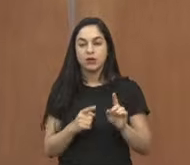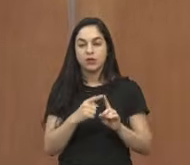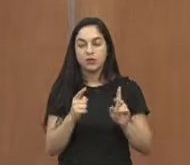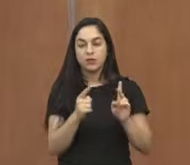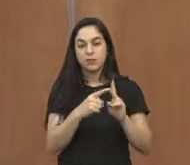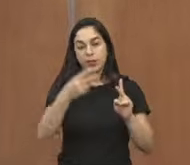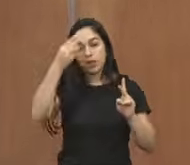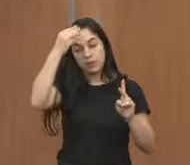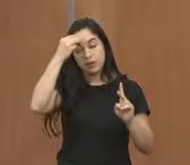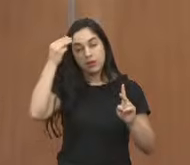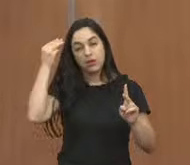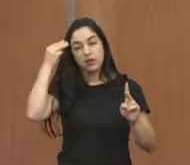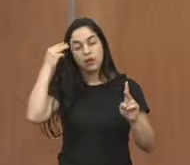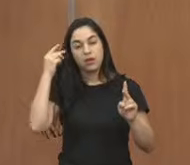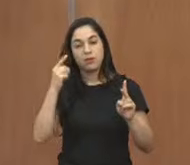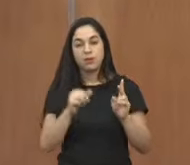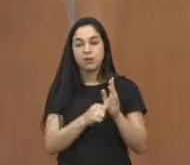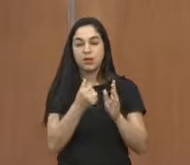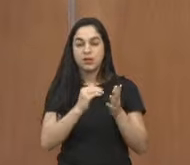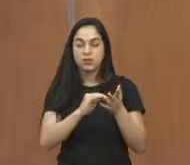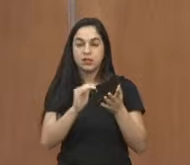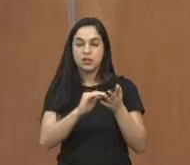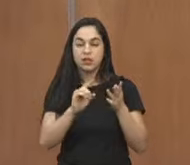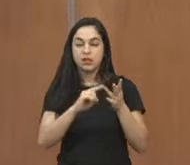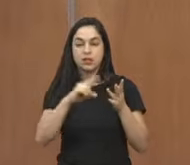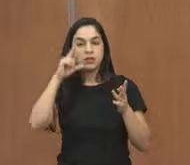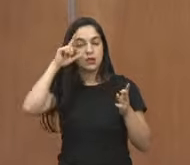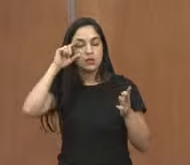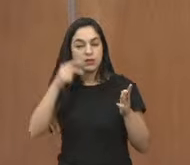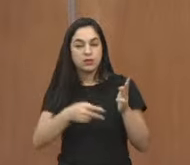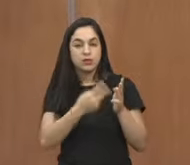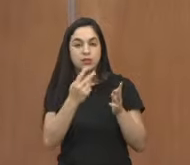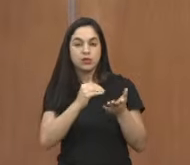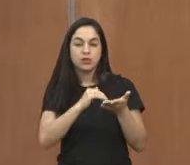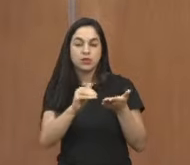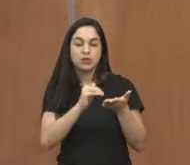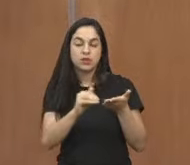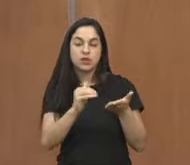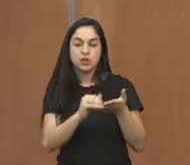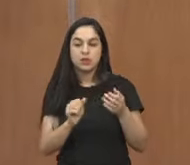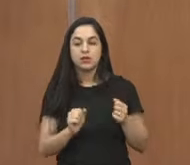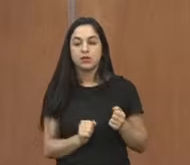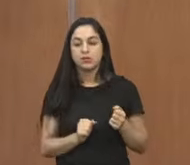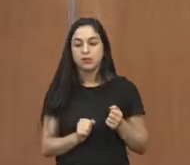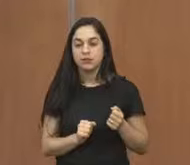Maria Amélia, primeira secretária, e Jean Araújo, segundo secretário,